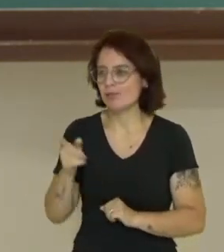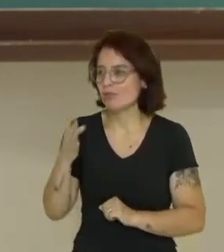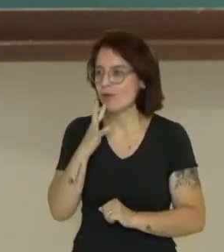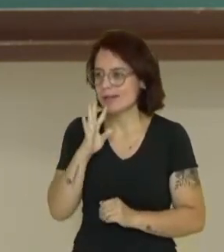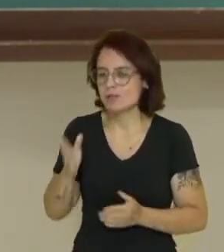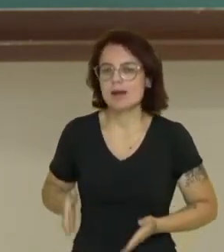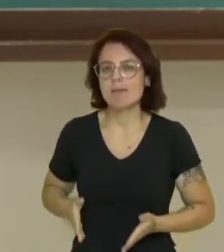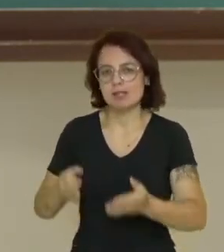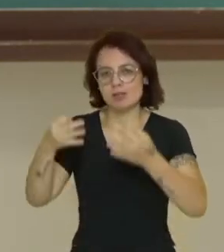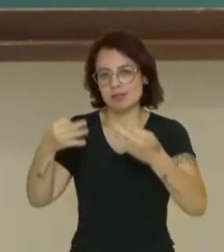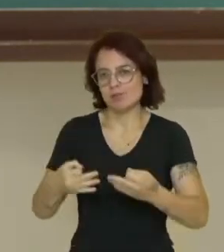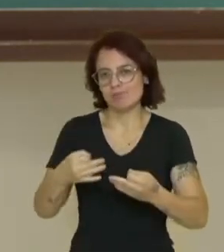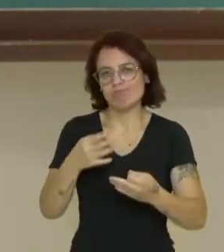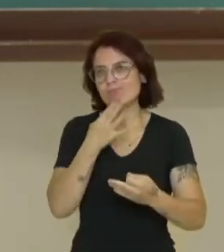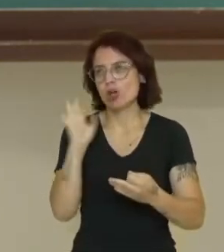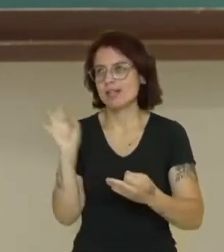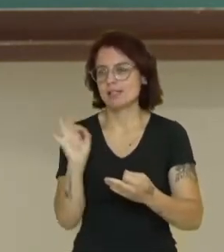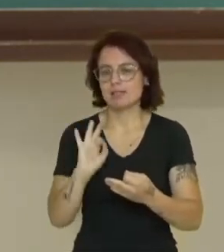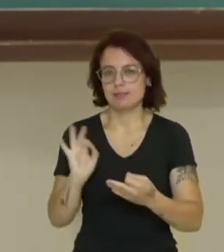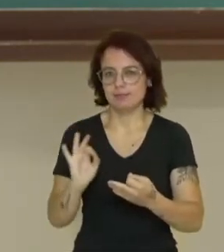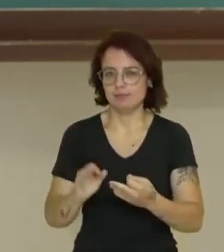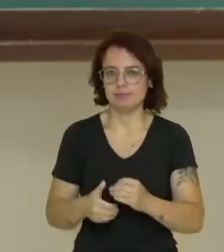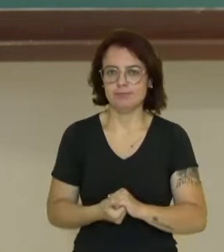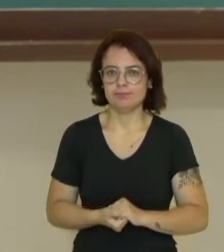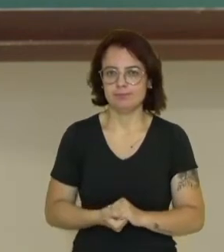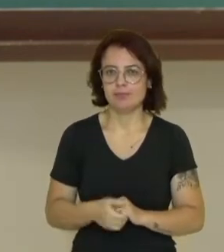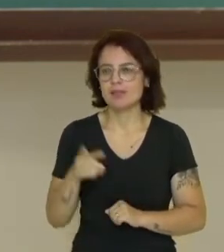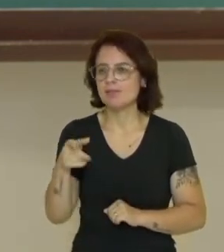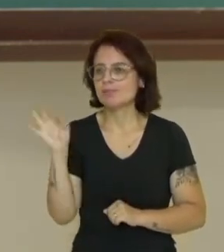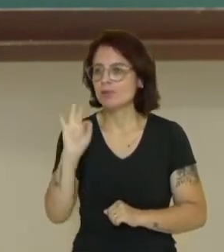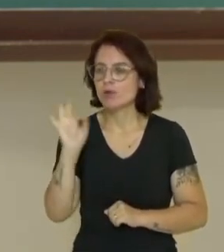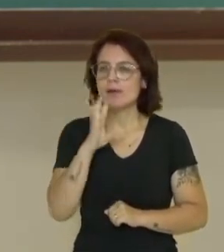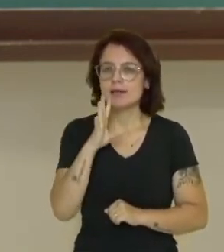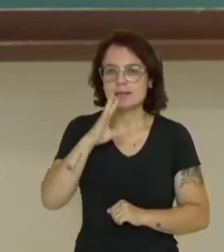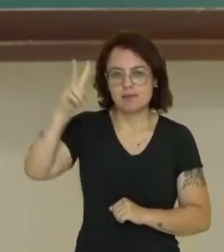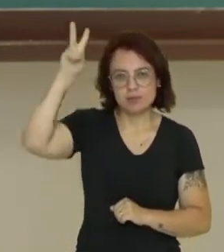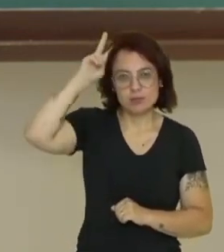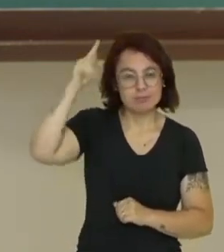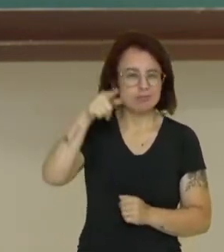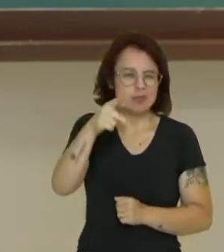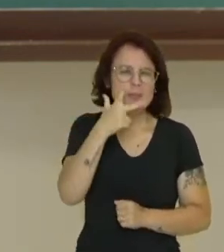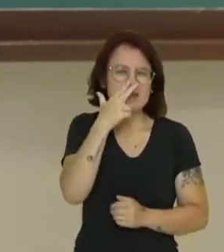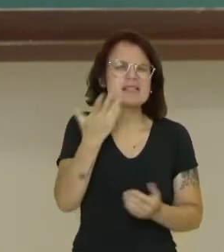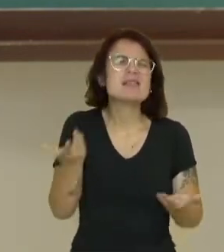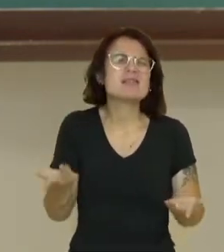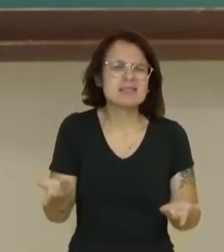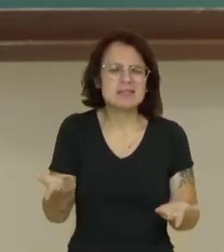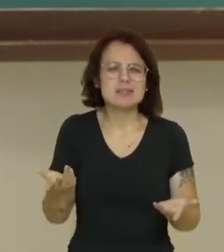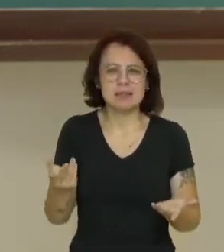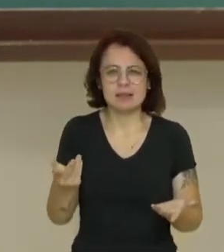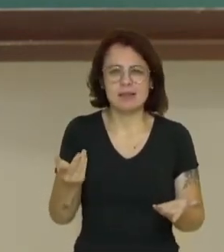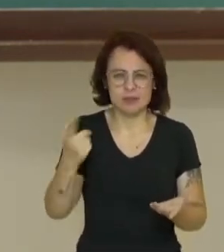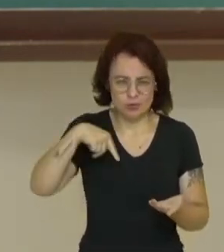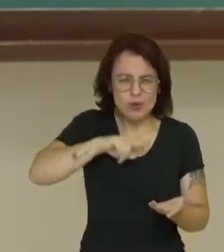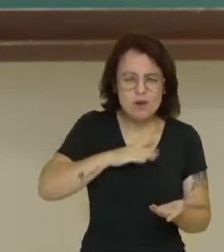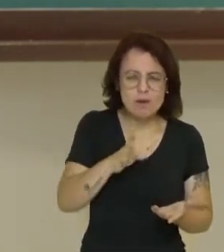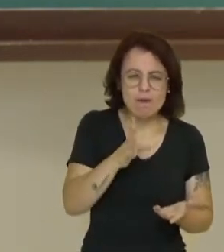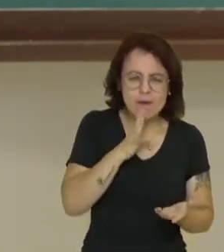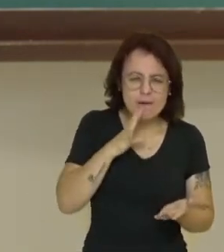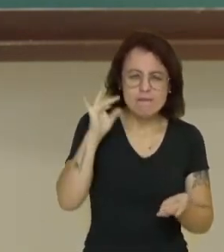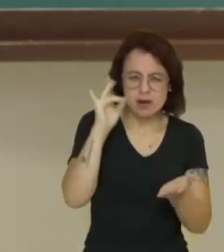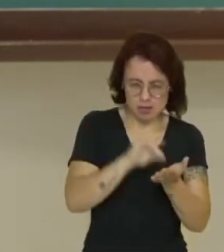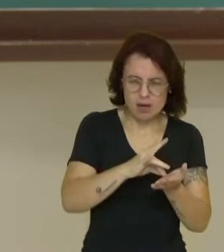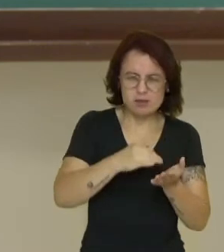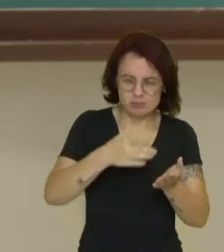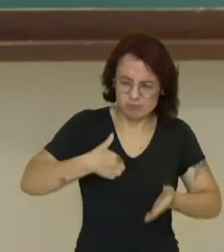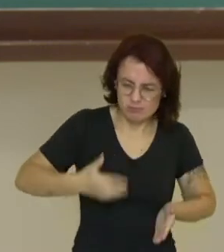né? Ele não conhece bem, ele não conhece a virtude. E o que você acha disso, né? Você acha que só o fato da gente conhecer o que é bom